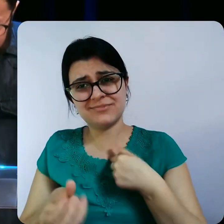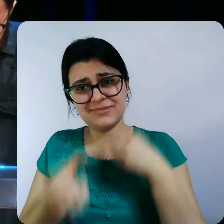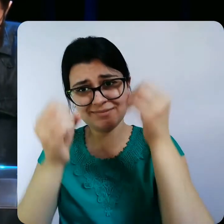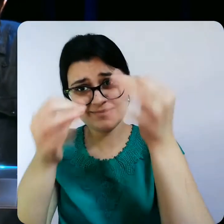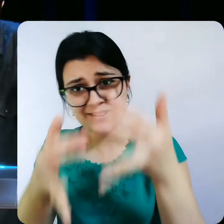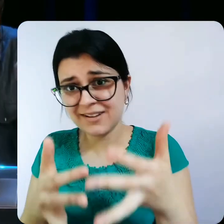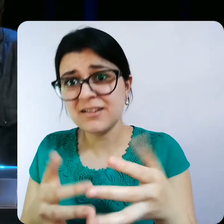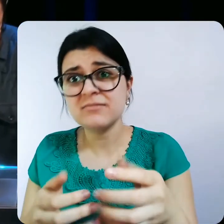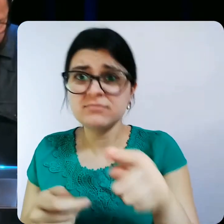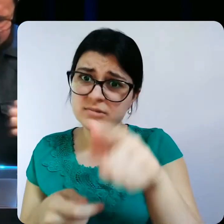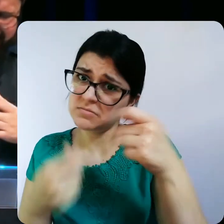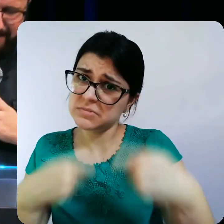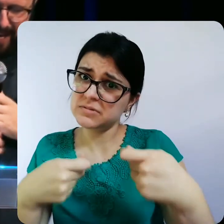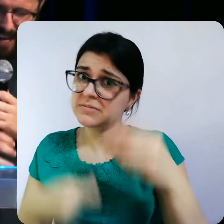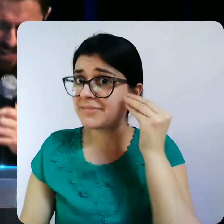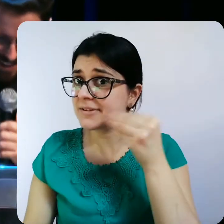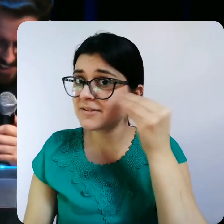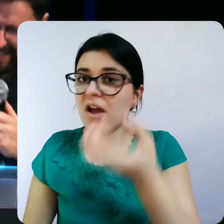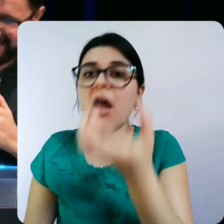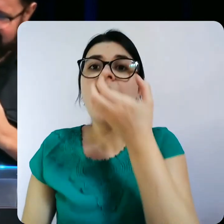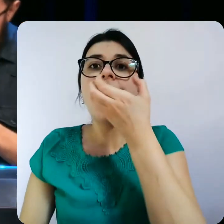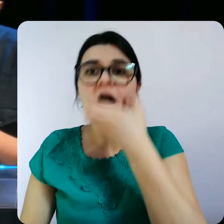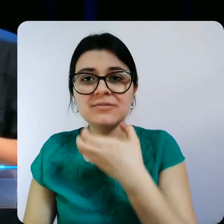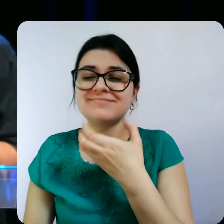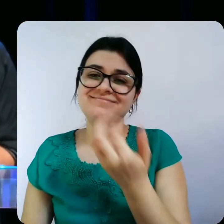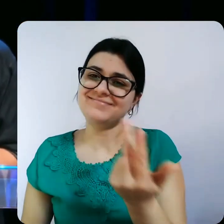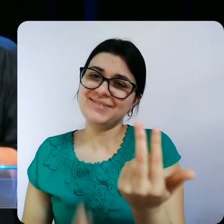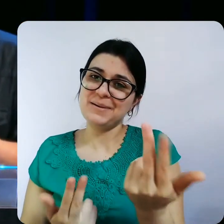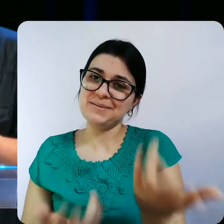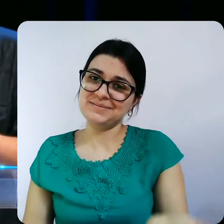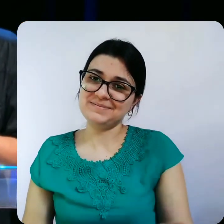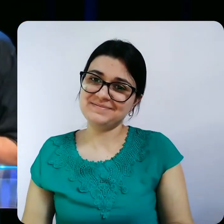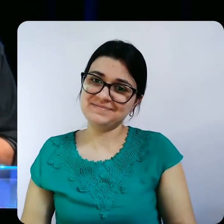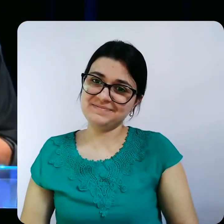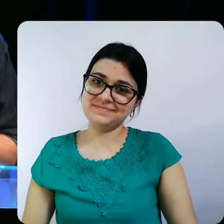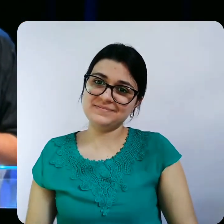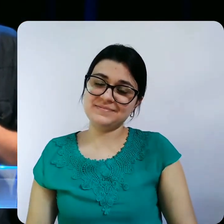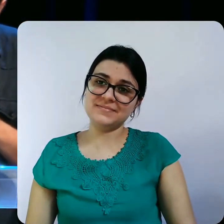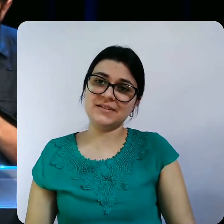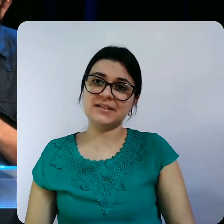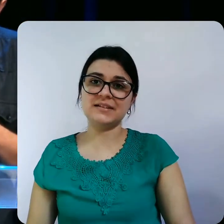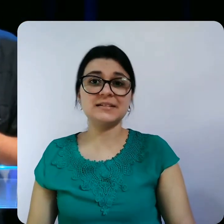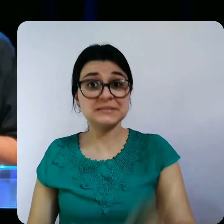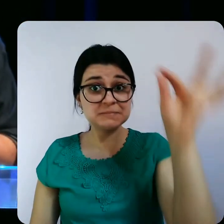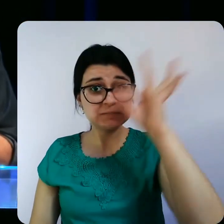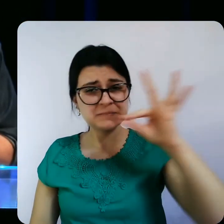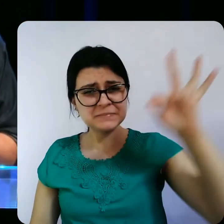que nós somos filhos dele. E é interessante que Paulo diz assim: olha, quando o Espírito vem,